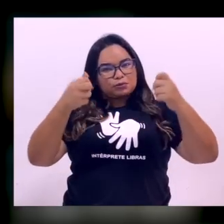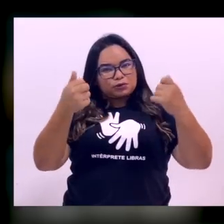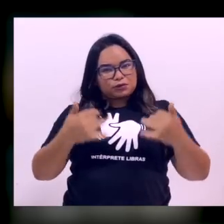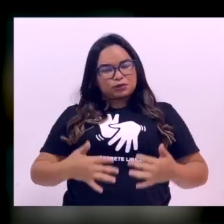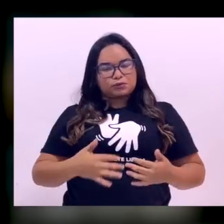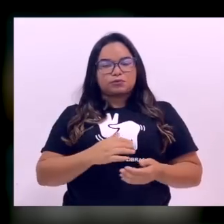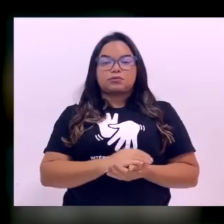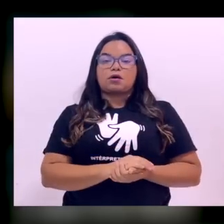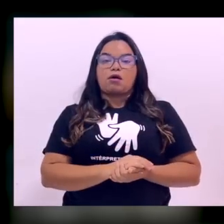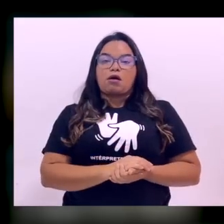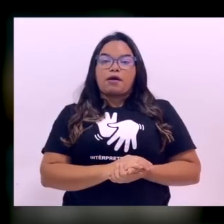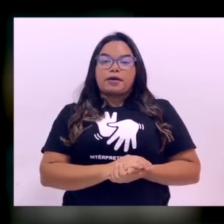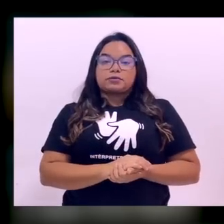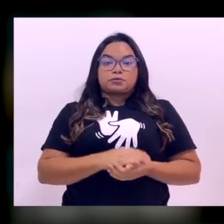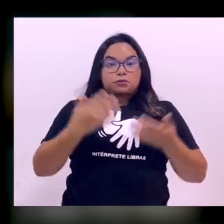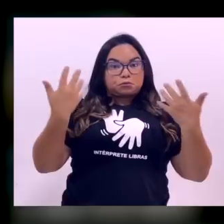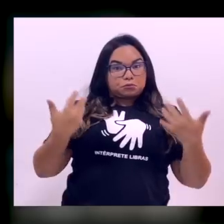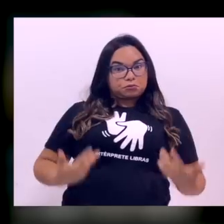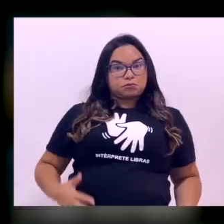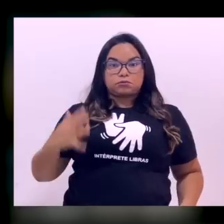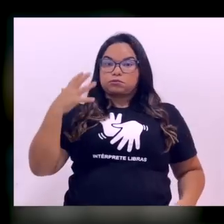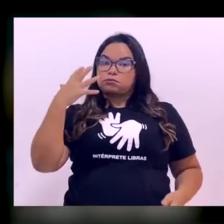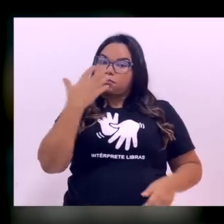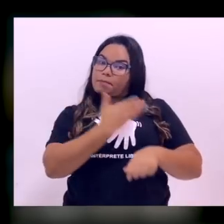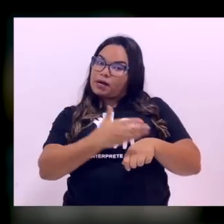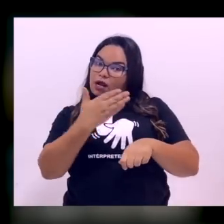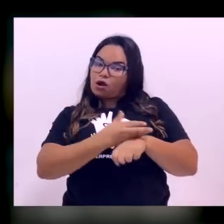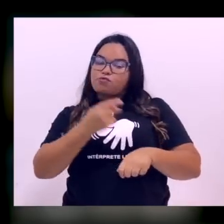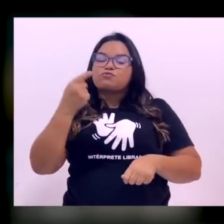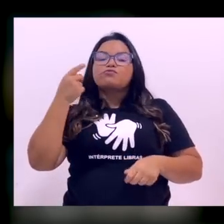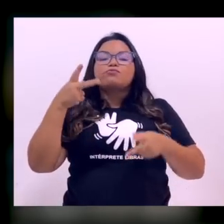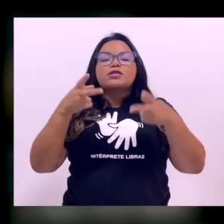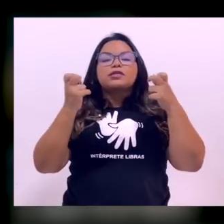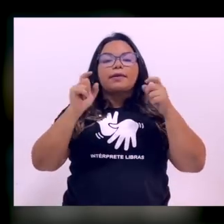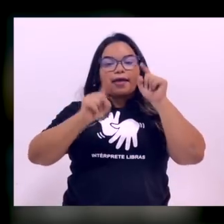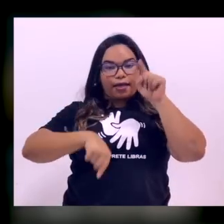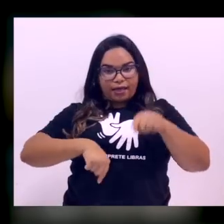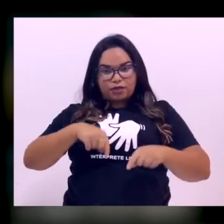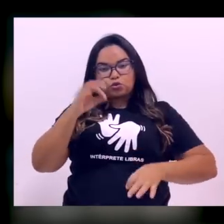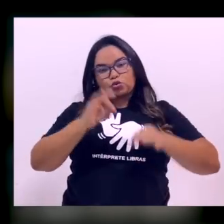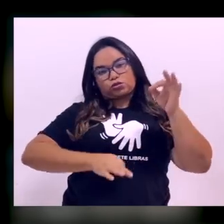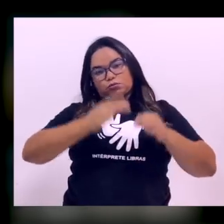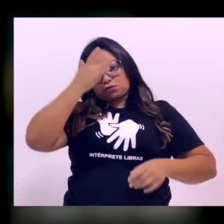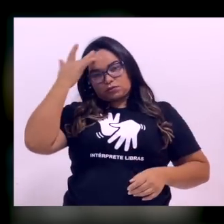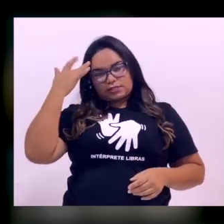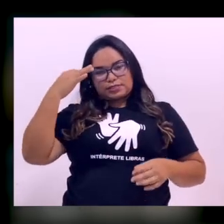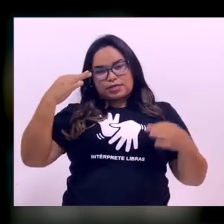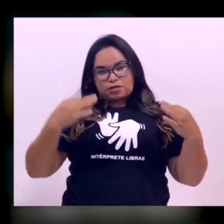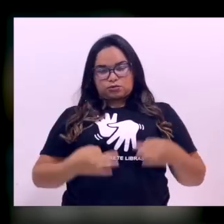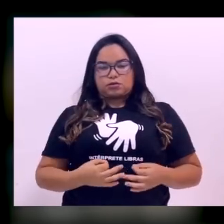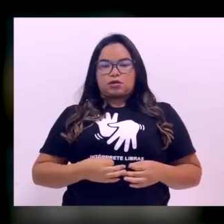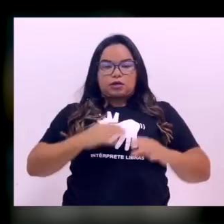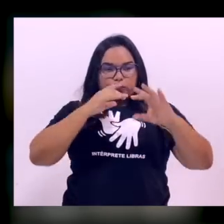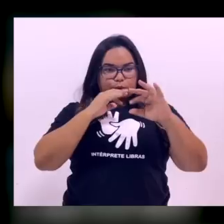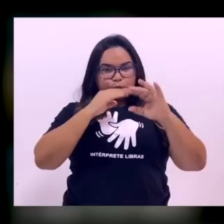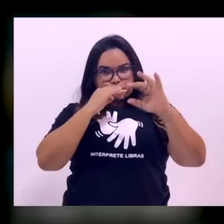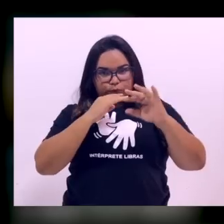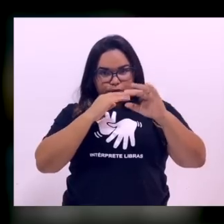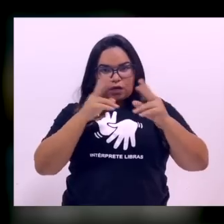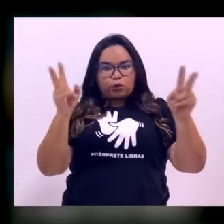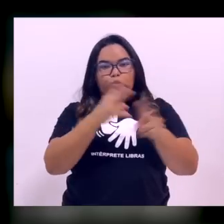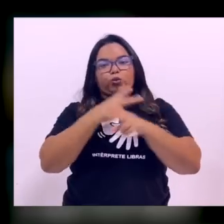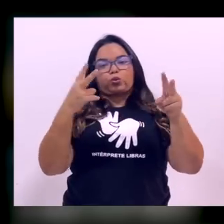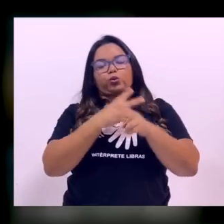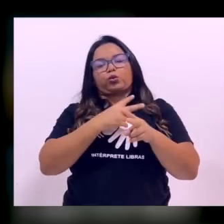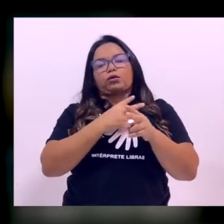8. Porque o linho branco que vistes é a justiça dos santos. Uma trombeta ou um vento são símbolos de guerra